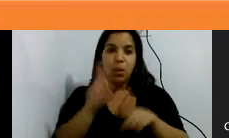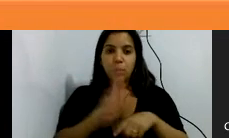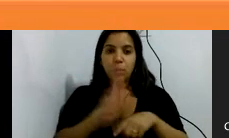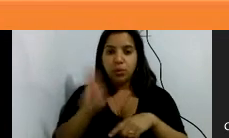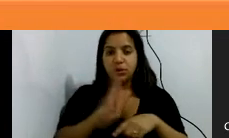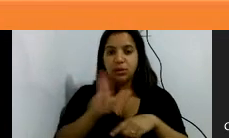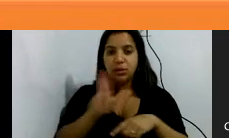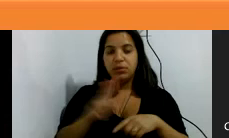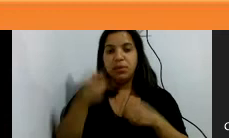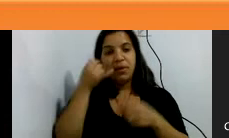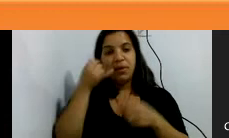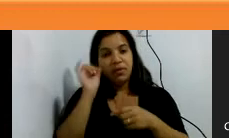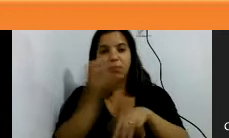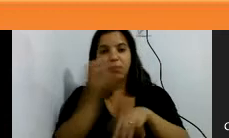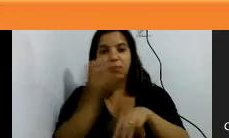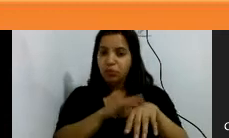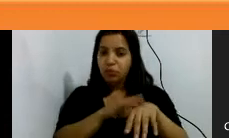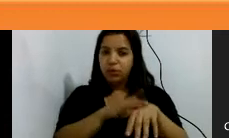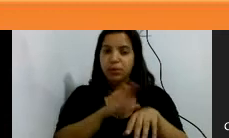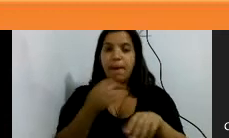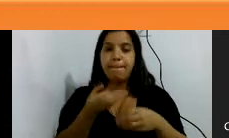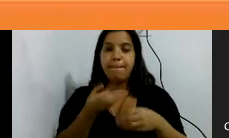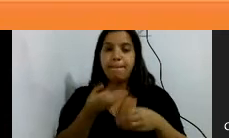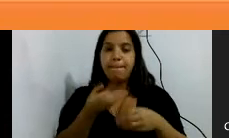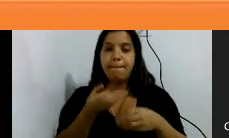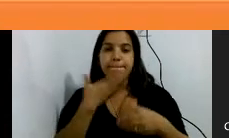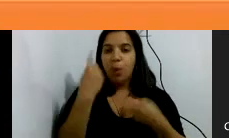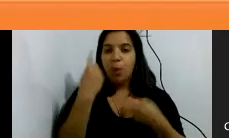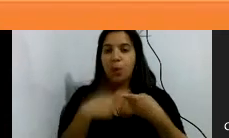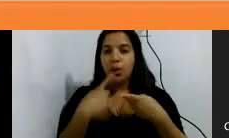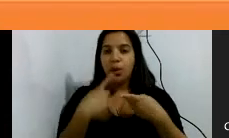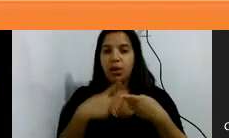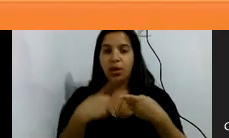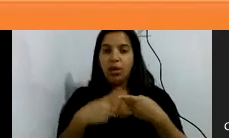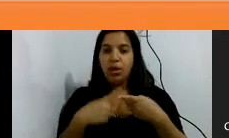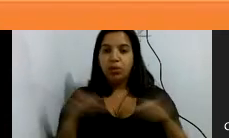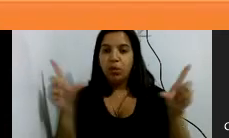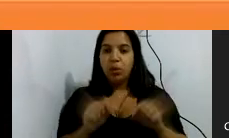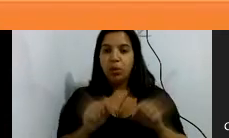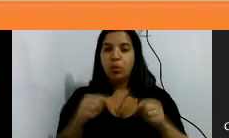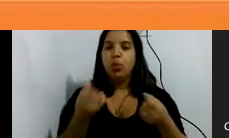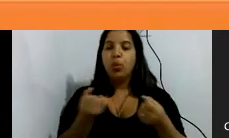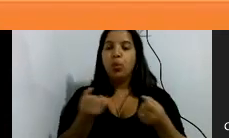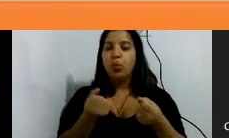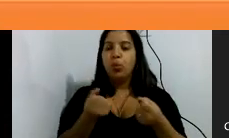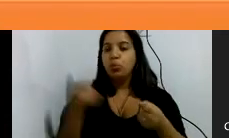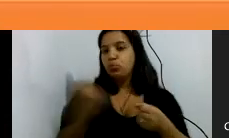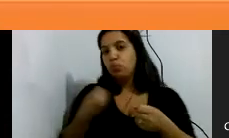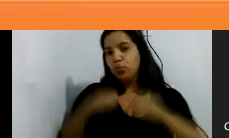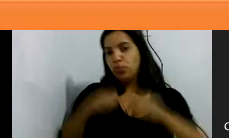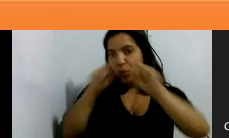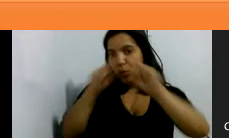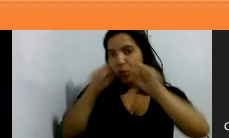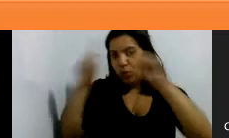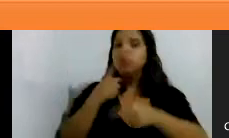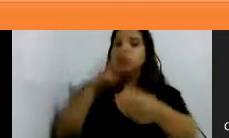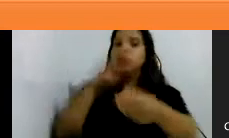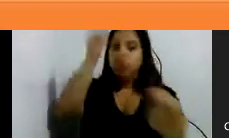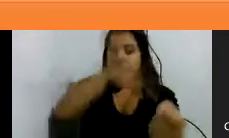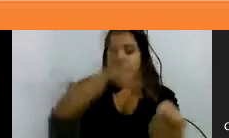para profilaxia. Então, ela é mais vantajosa porque ela reduz o número de bolsas transfundidas.